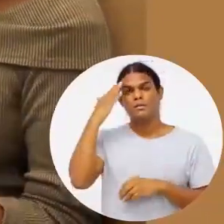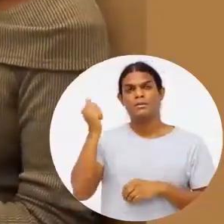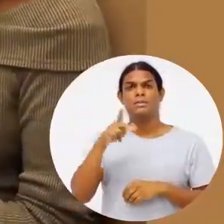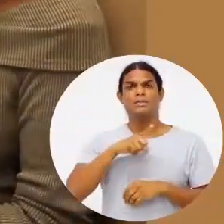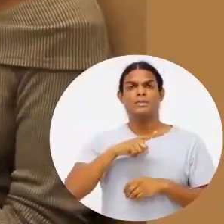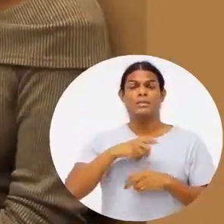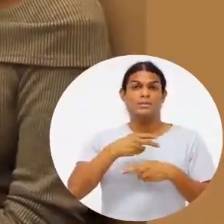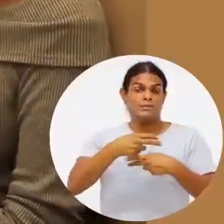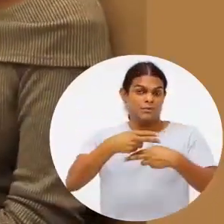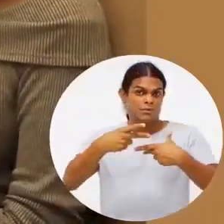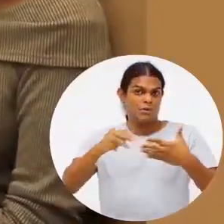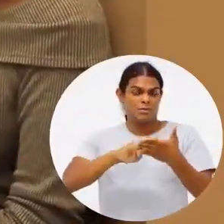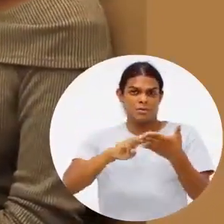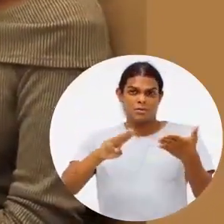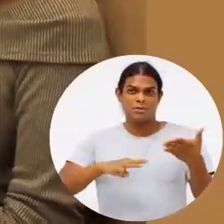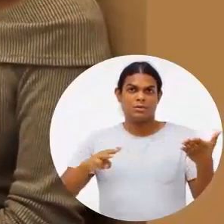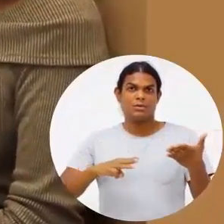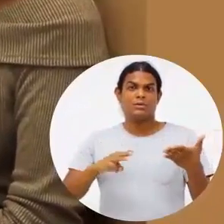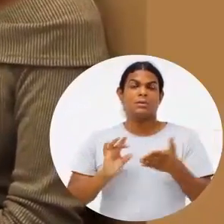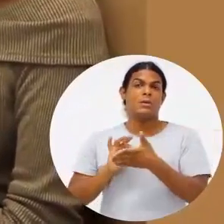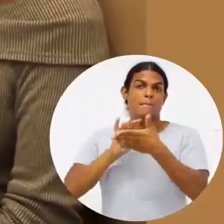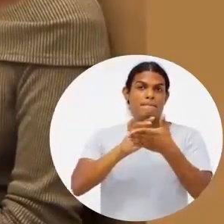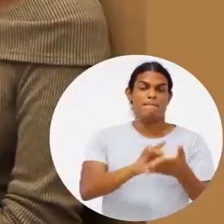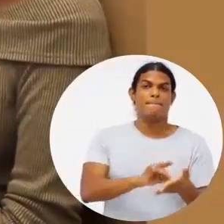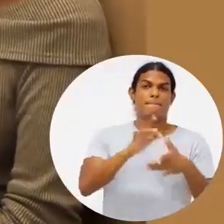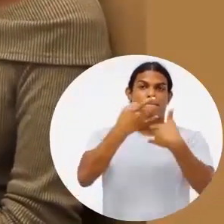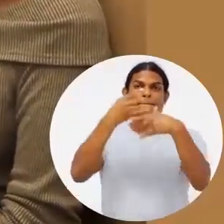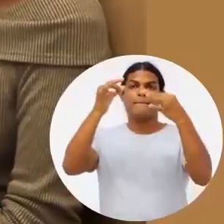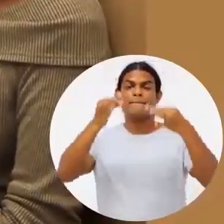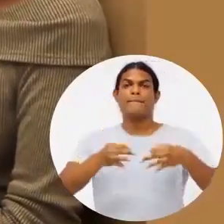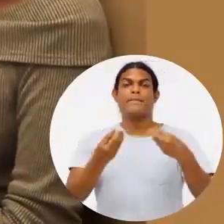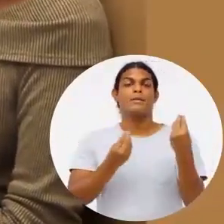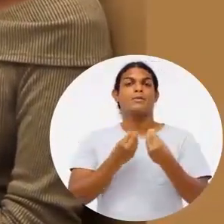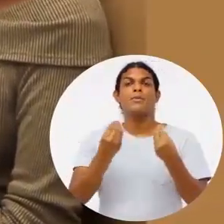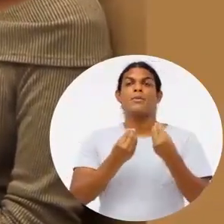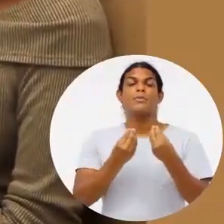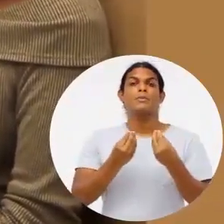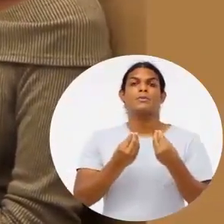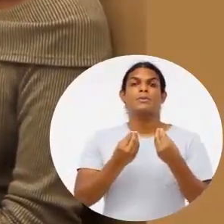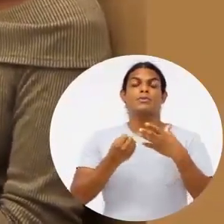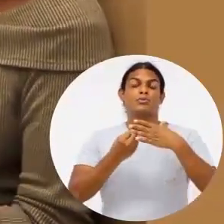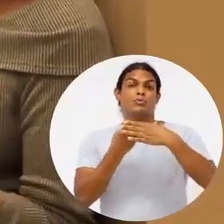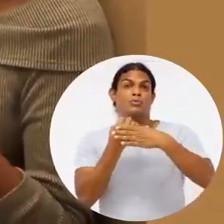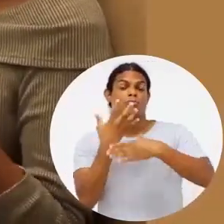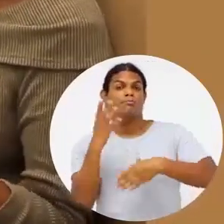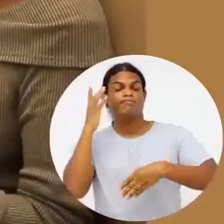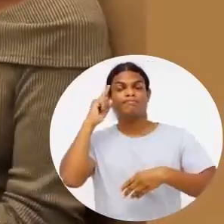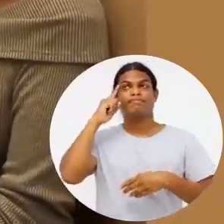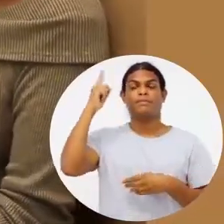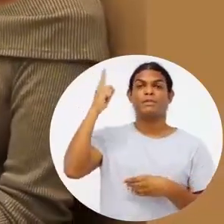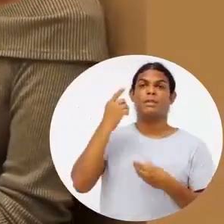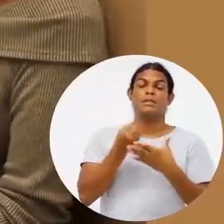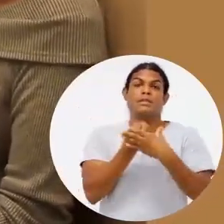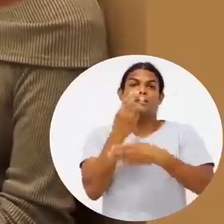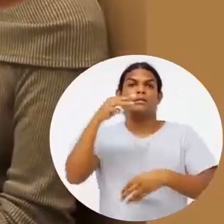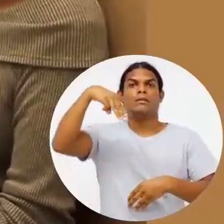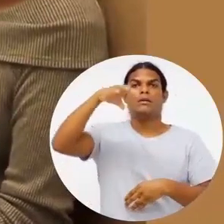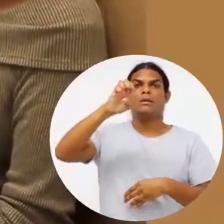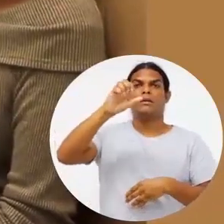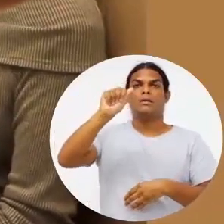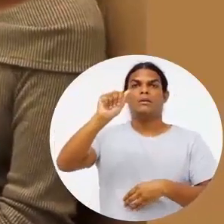métodos e metodologias aplicadas à ergonomia. Então, quando foi e o porquê surgiu essa necessidade da criação da